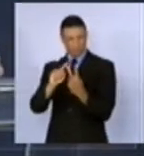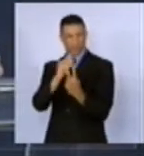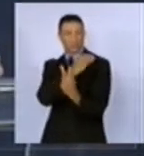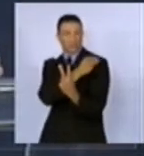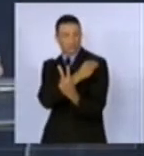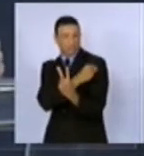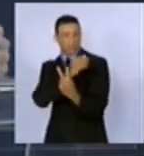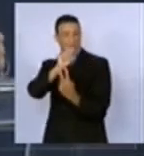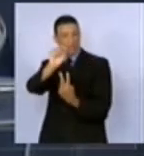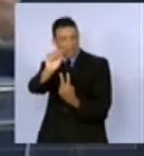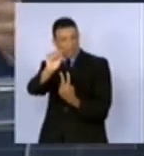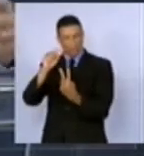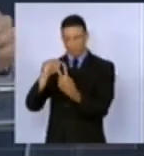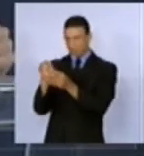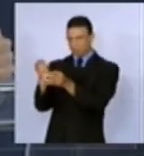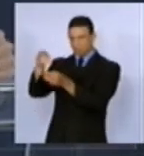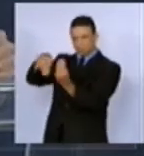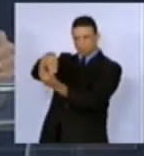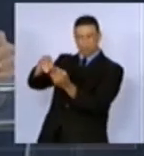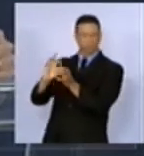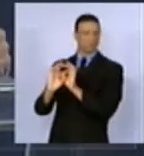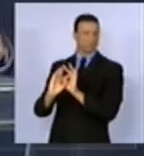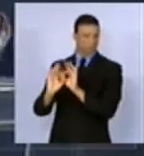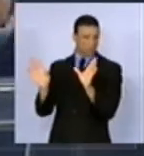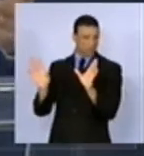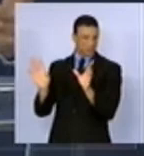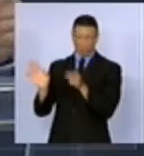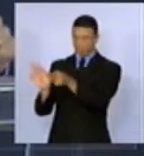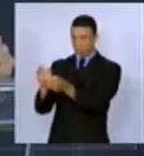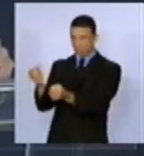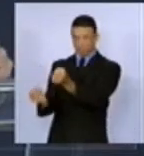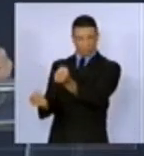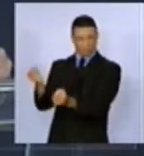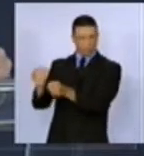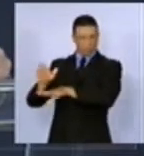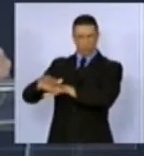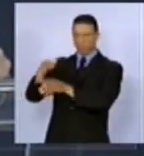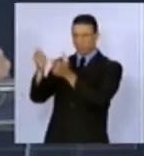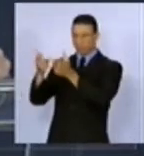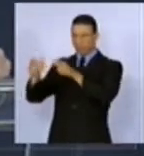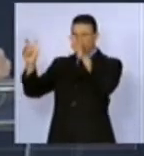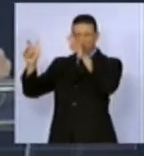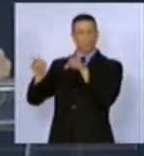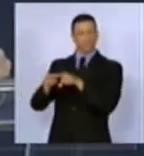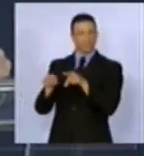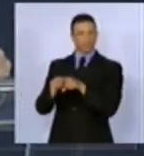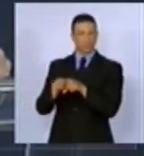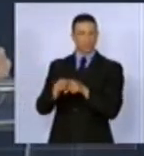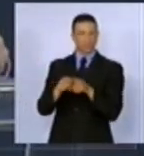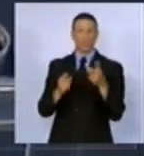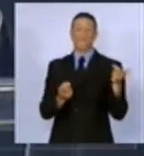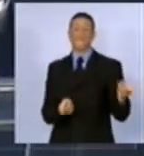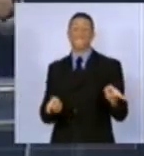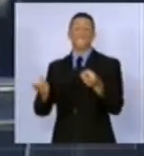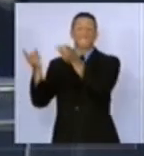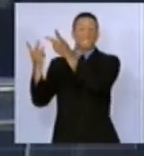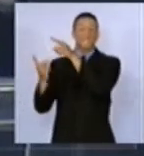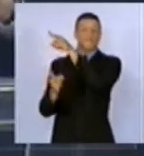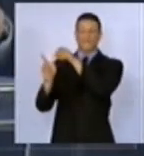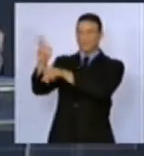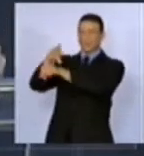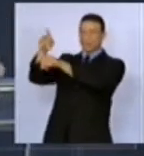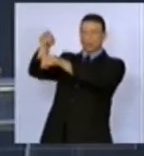do etanol e também a grande possibilidade que o Brasil tinha que se tornar um grande exportador de etanol e